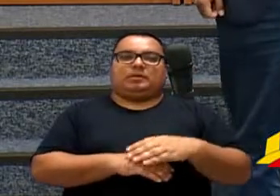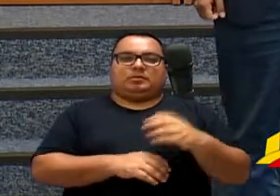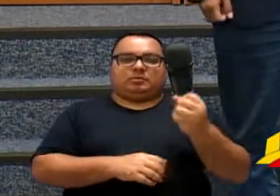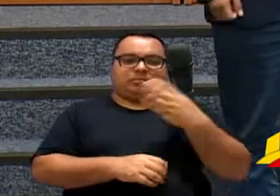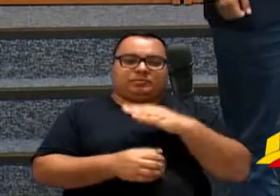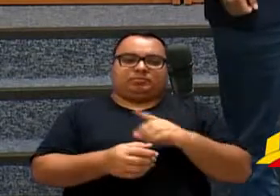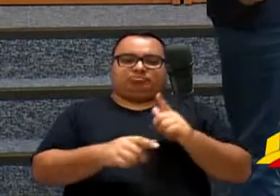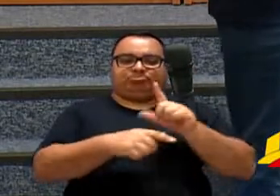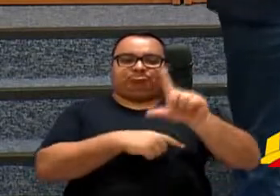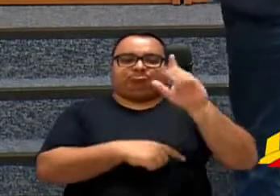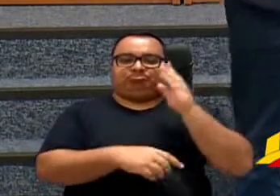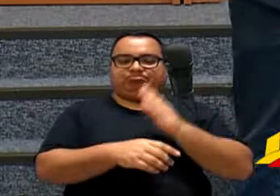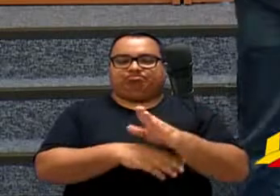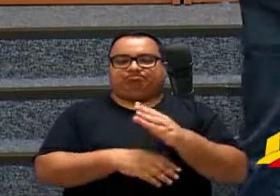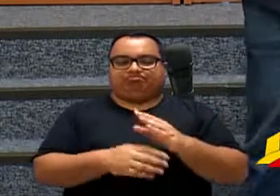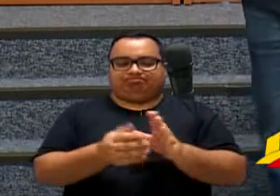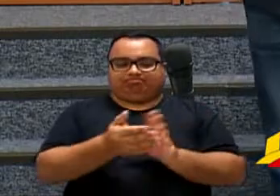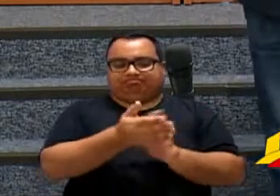irmão